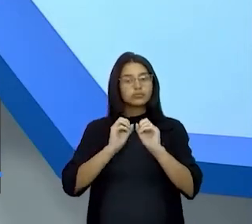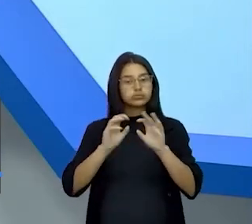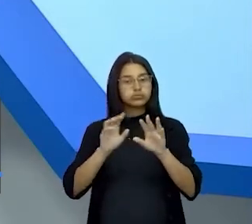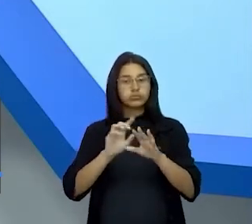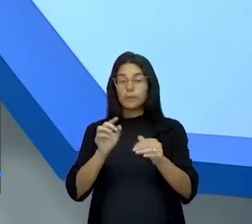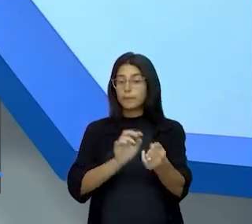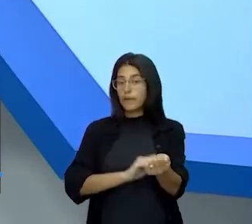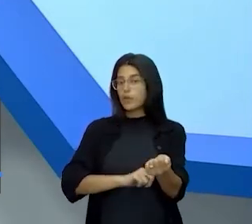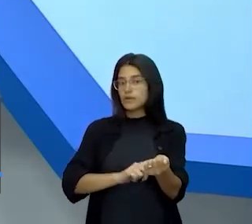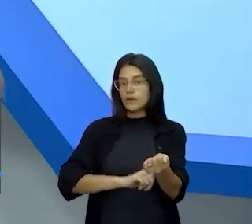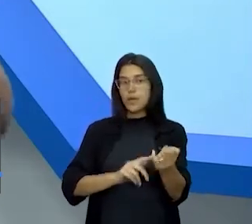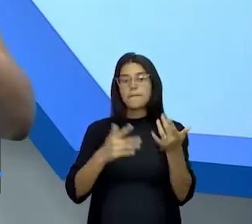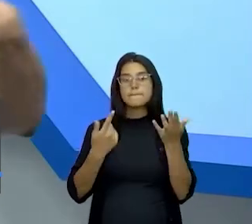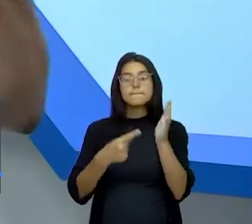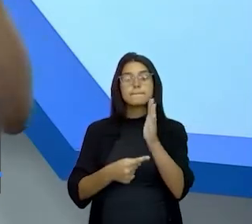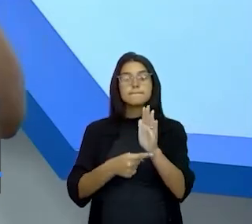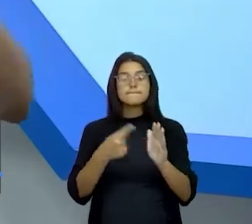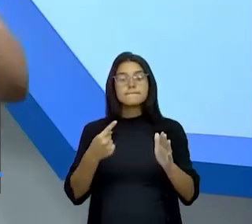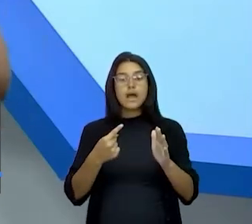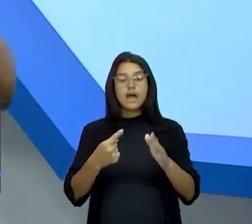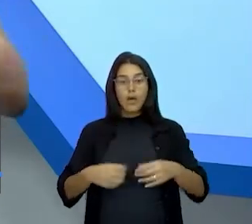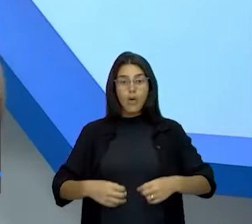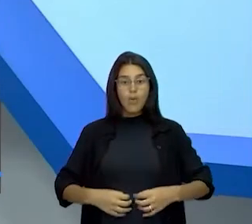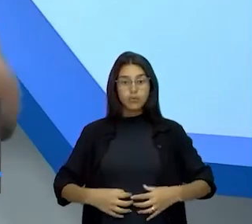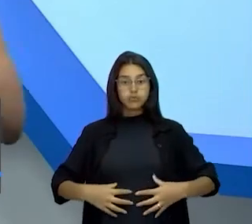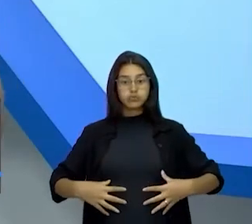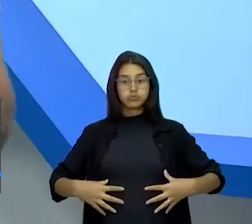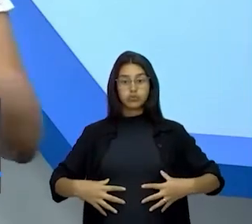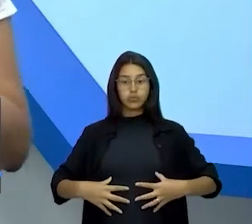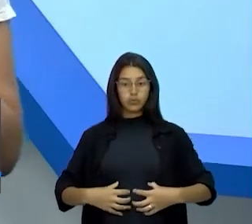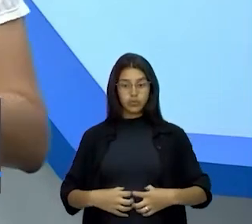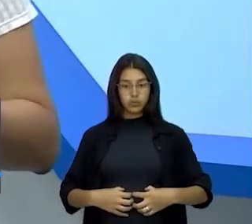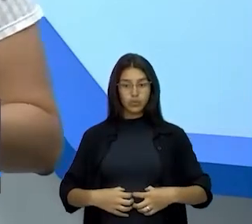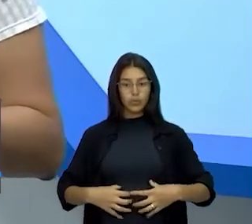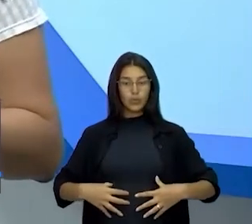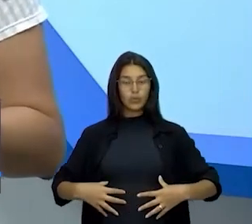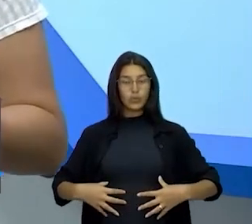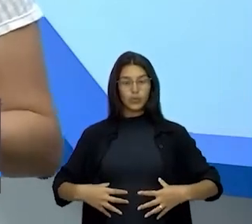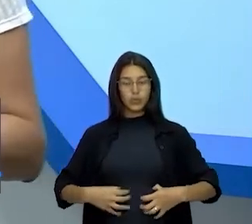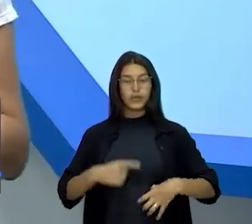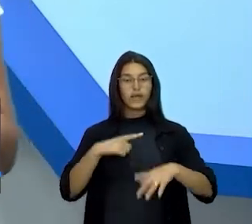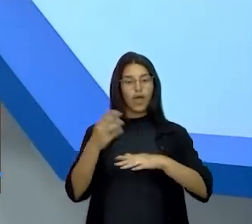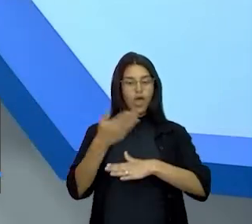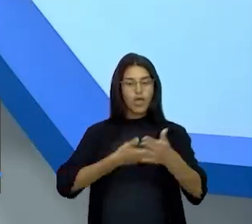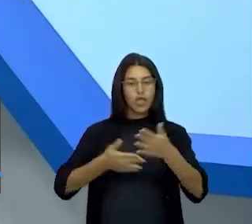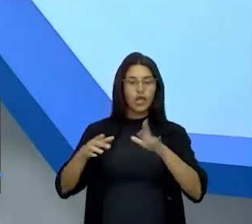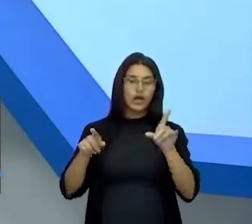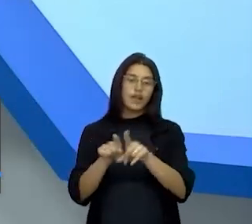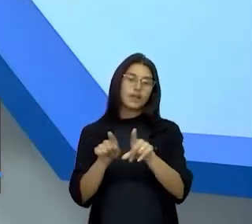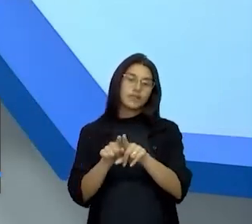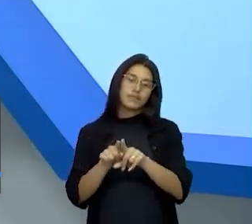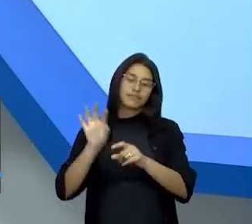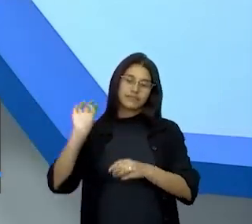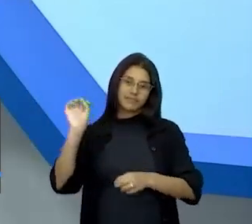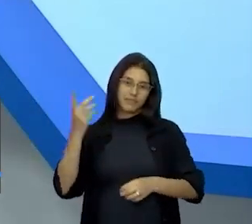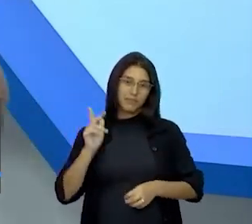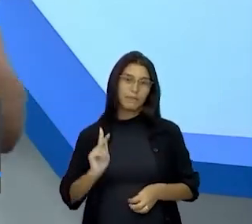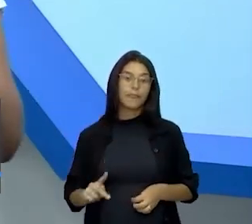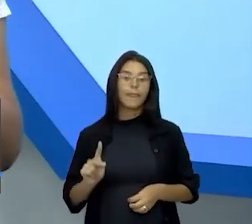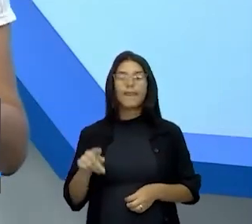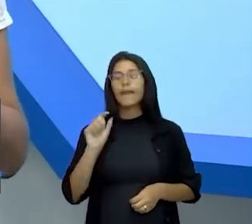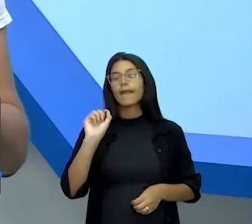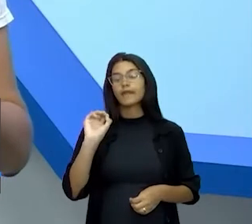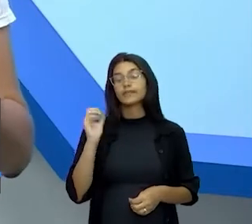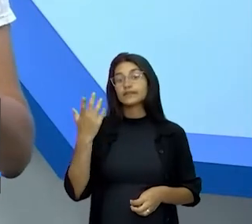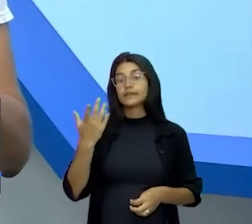pelo sangue, mas principalmente no pulmão, onde o fluxo sanguíneo ali para as trocas gasosas são mais frequentes. E o que